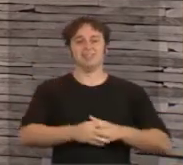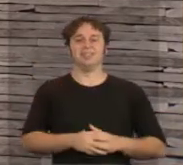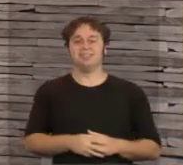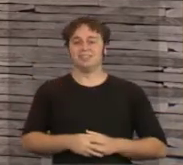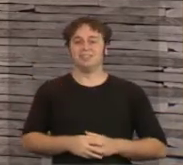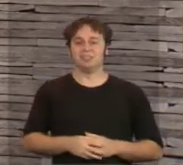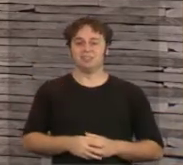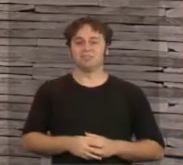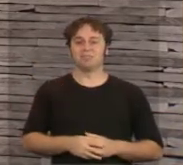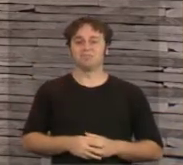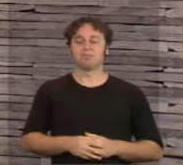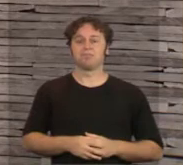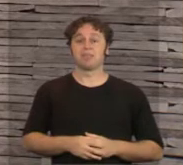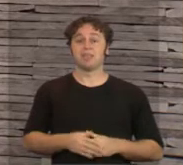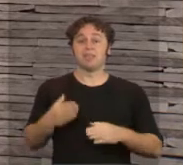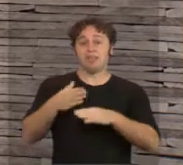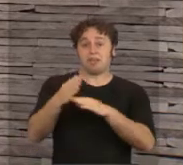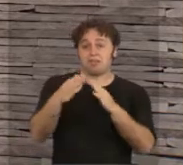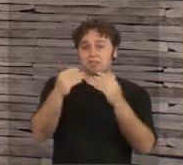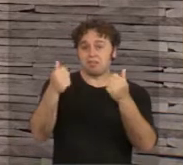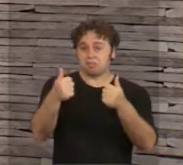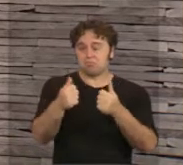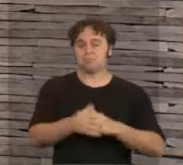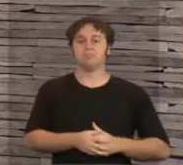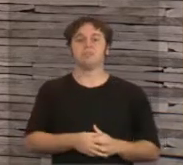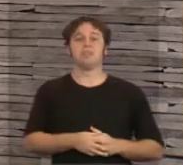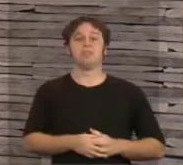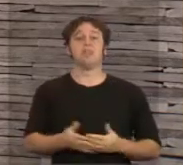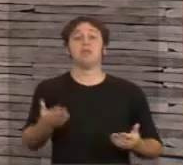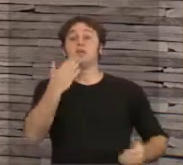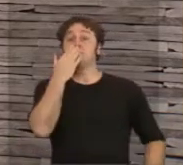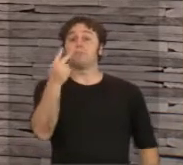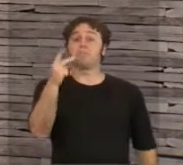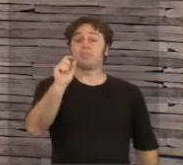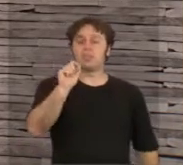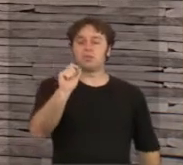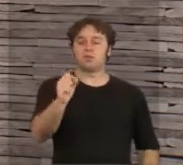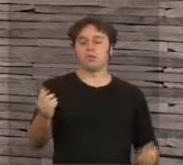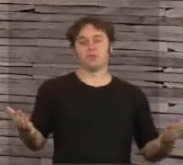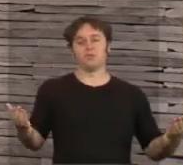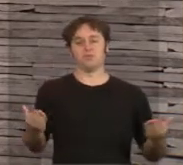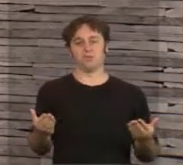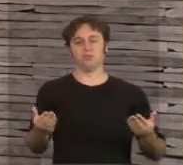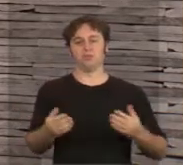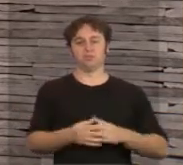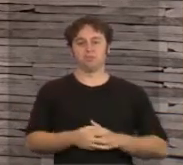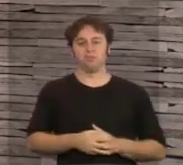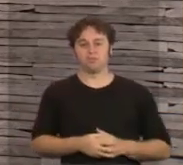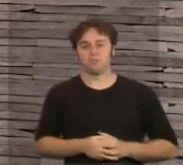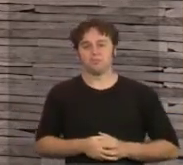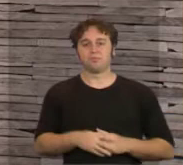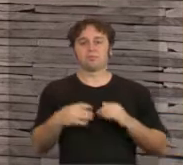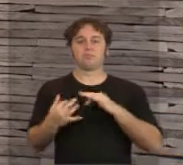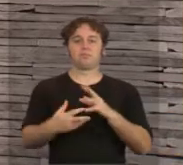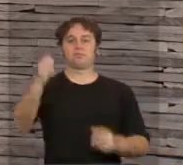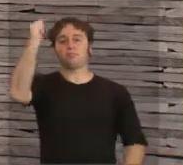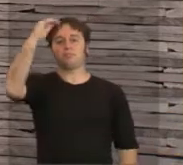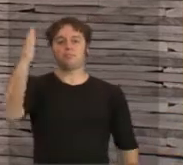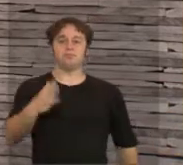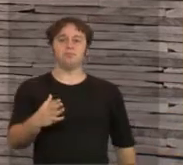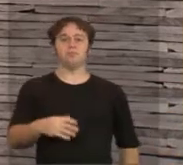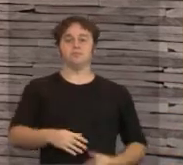todo nosso. É uma honra entrar no seu lar. E quais são as intenções que a Tânia vai partilhar com a Rede Vida e todo o Brasil